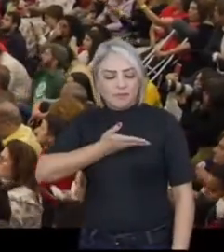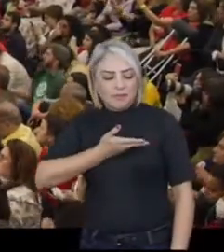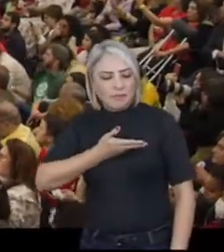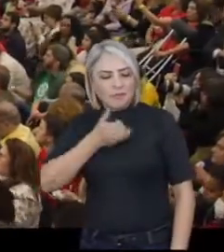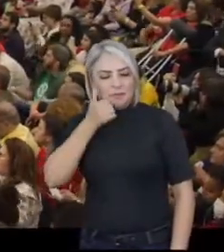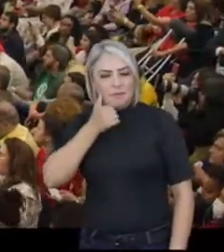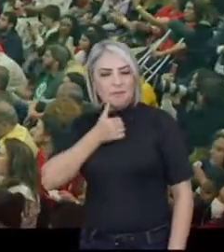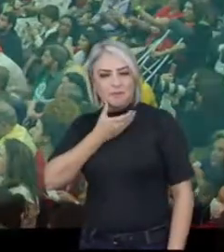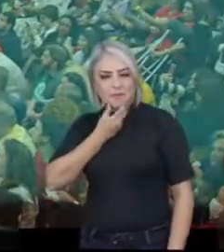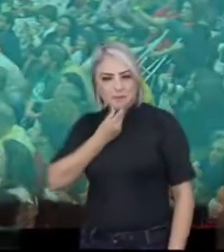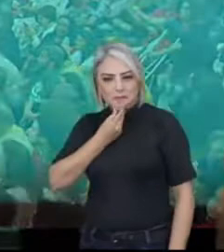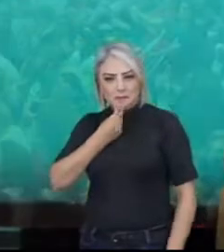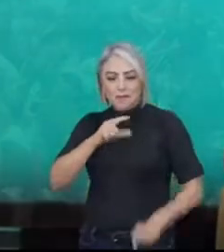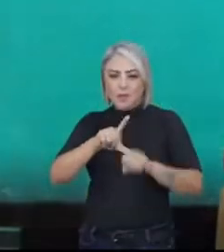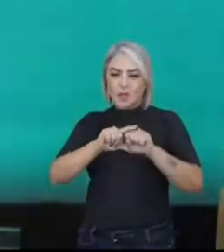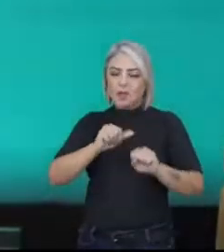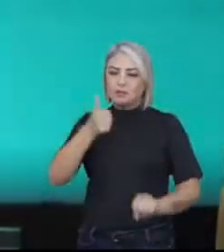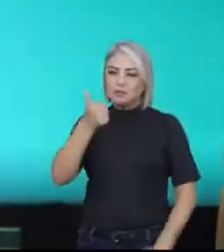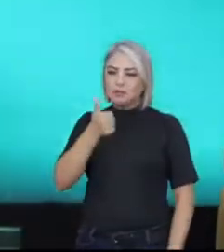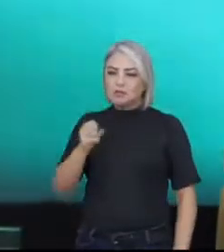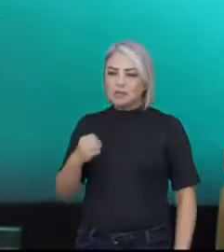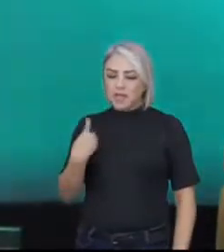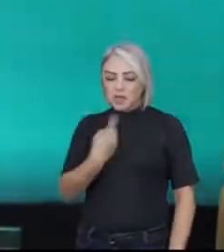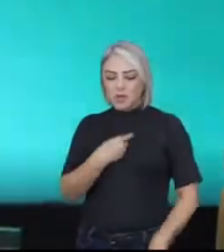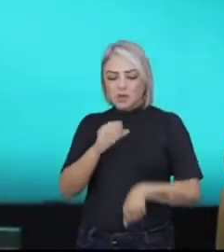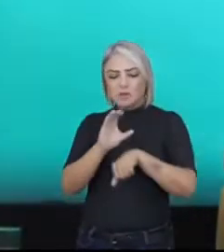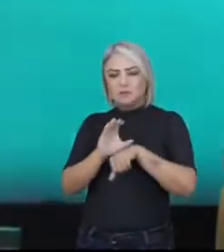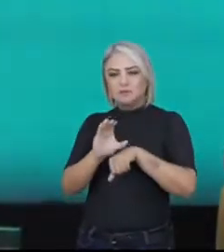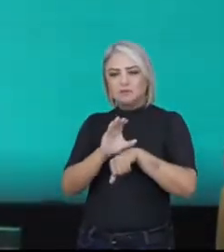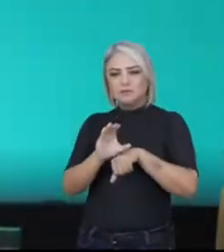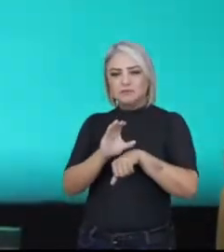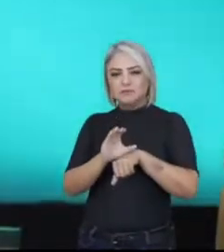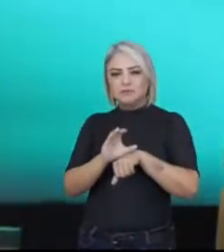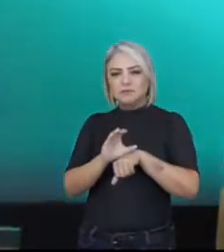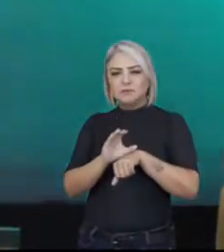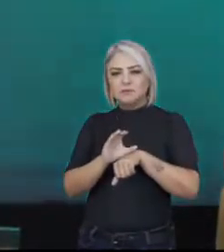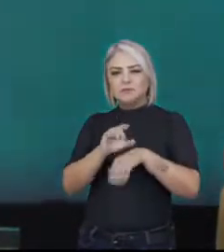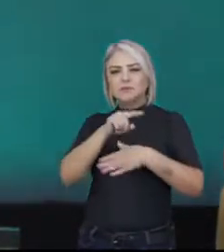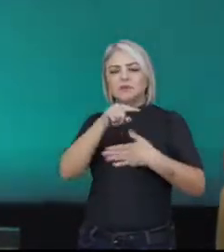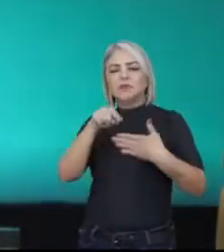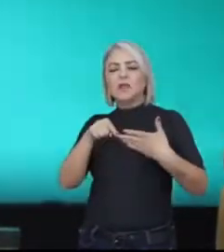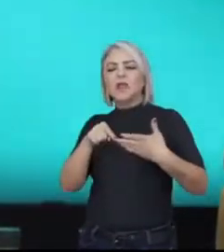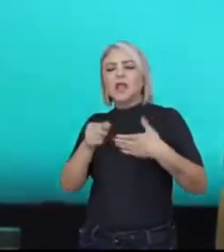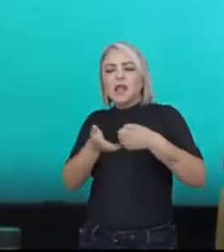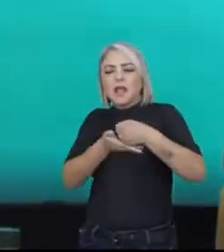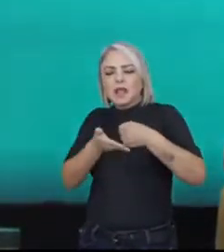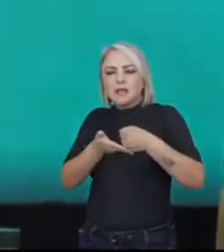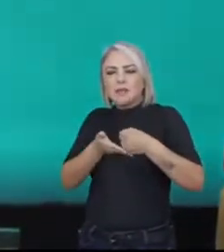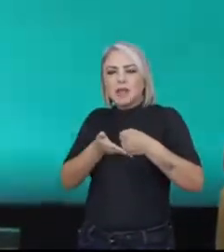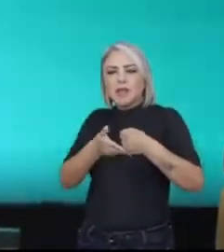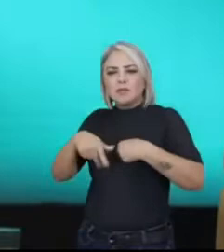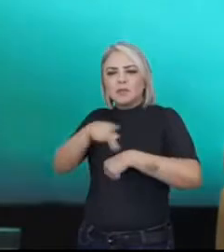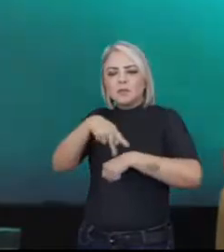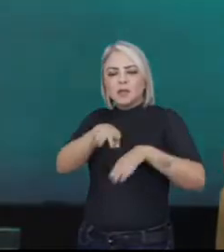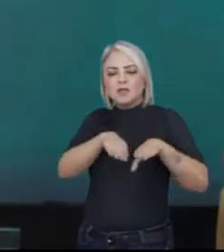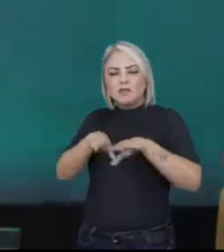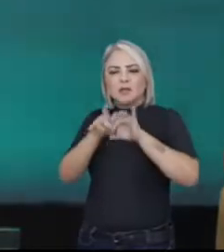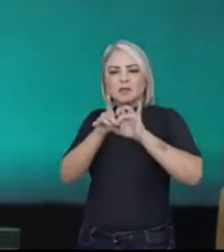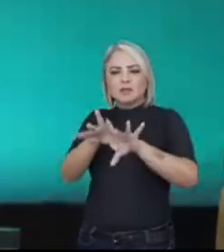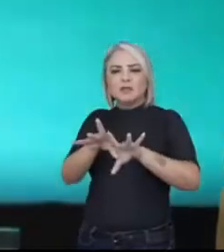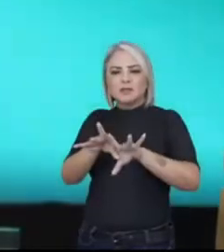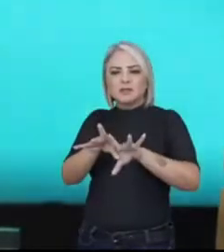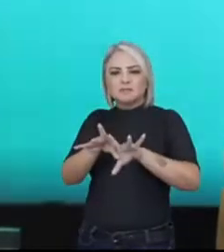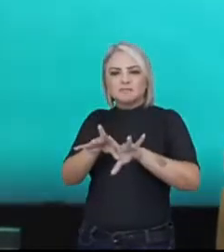artigo 1º da nossa Constituição enumera o fundamento do Estado Democrático de Direito. E o